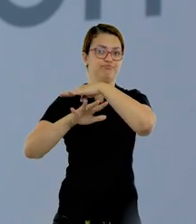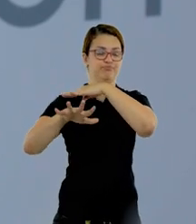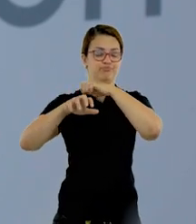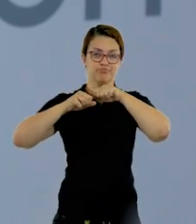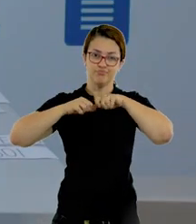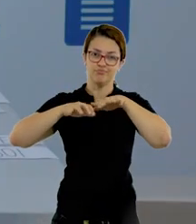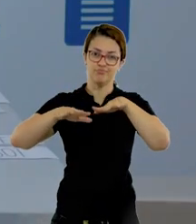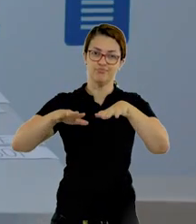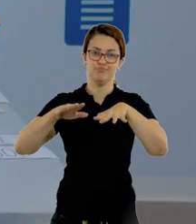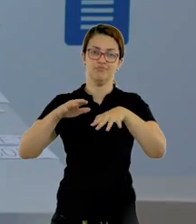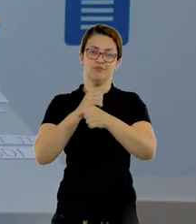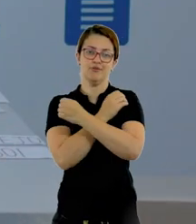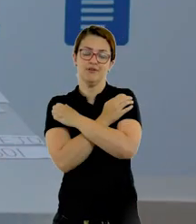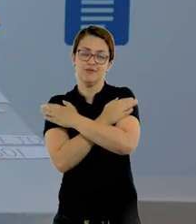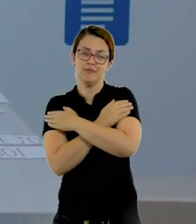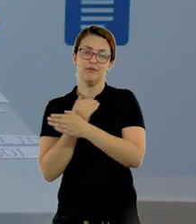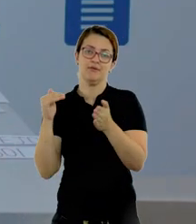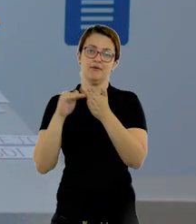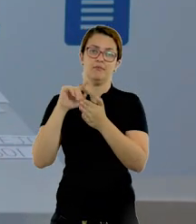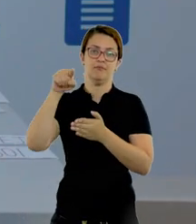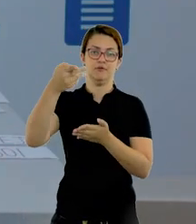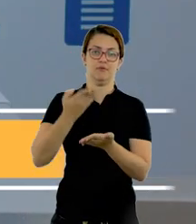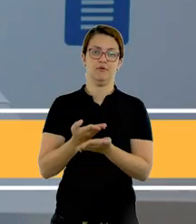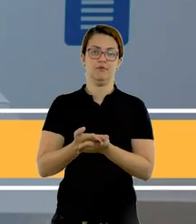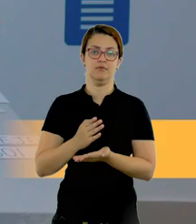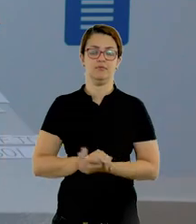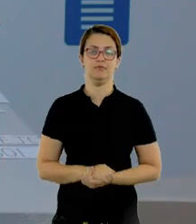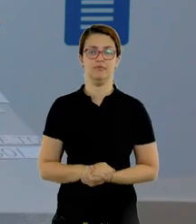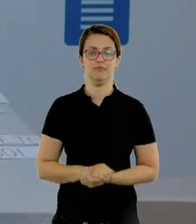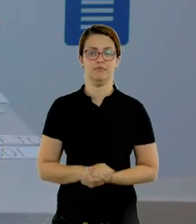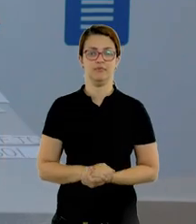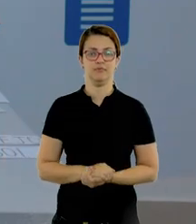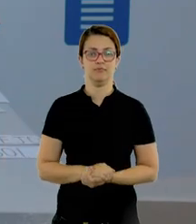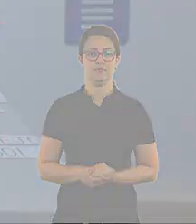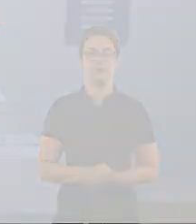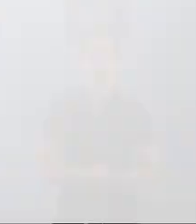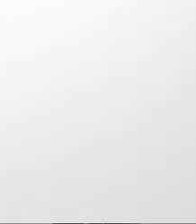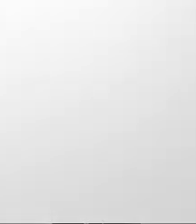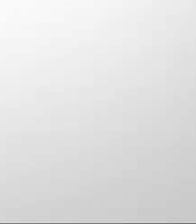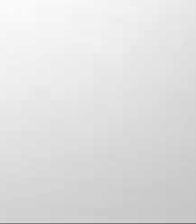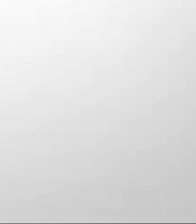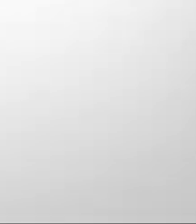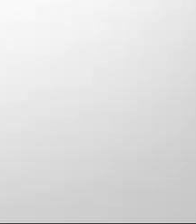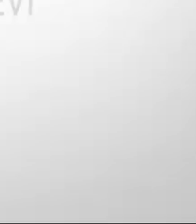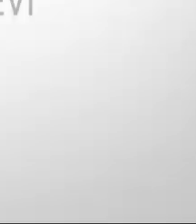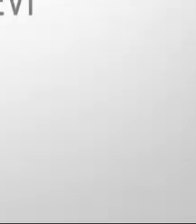das mãos. Não esqueçam de compartilhar o link. Um grande abraço e até a próxima.